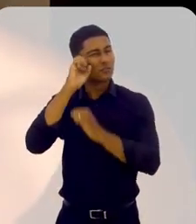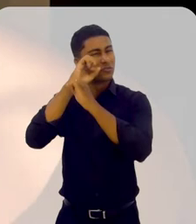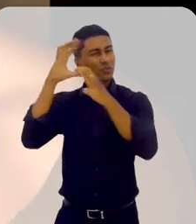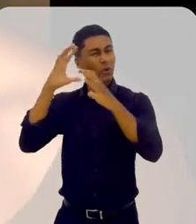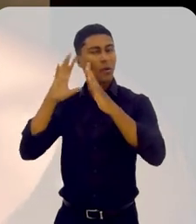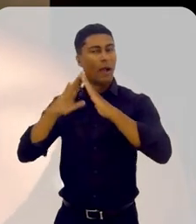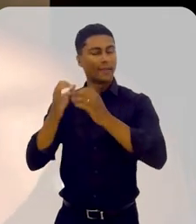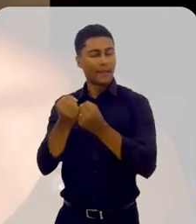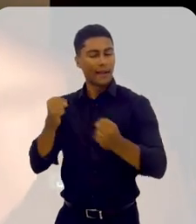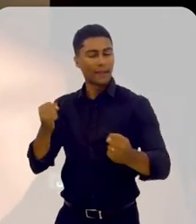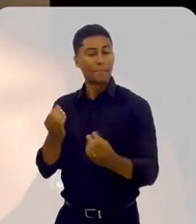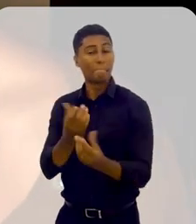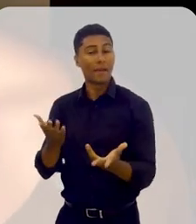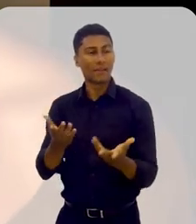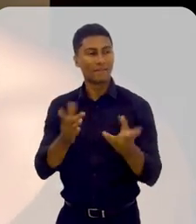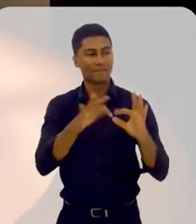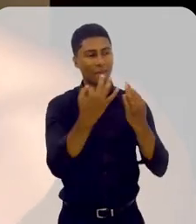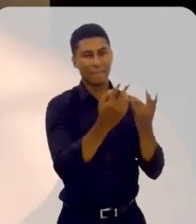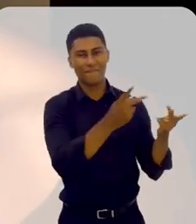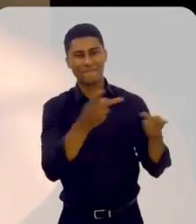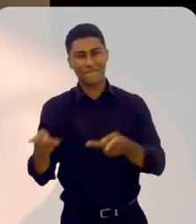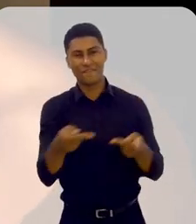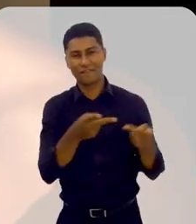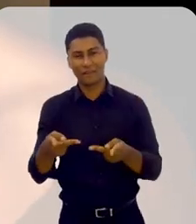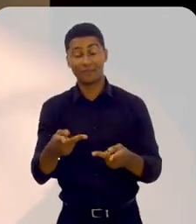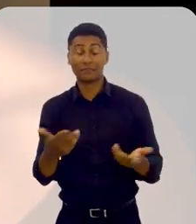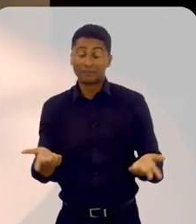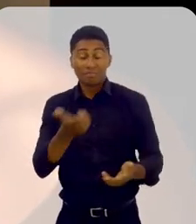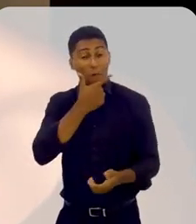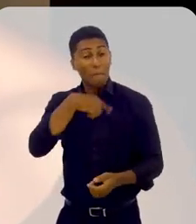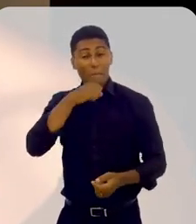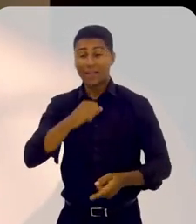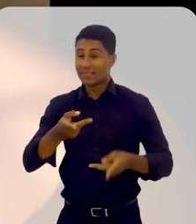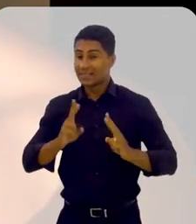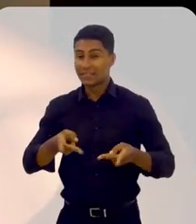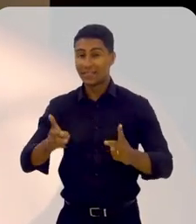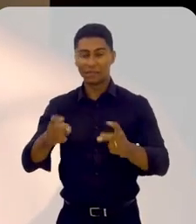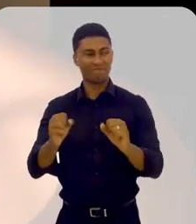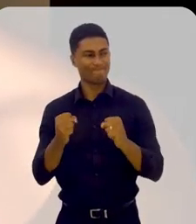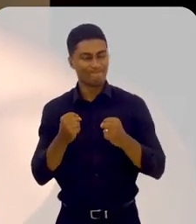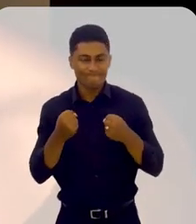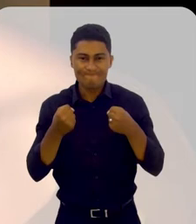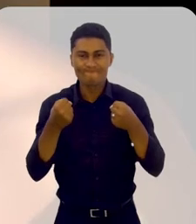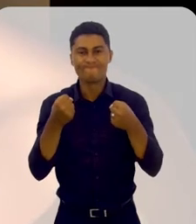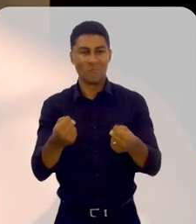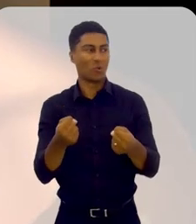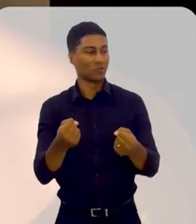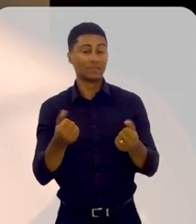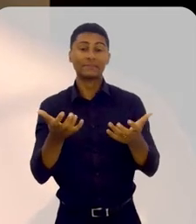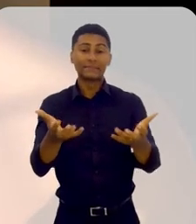poder ter uma casa grande para receber a família. Então era uma coisa que meu pai sempre botou muito em prática, assim, né?